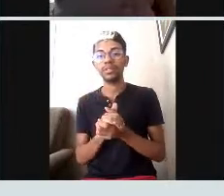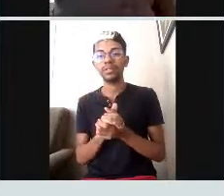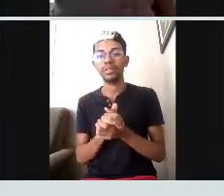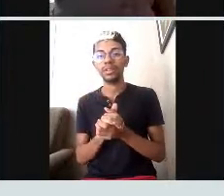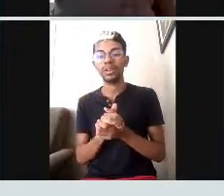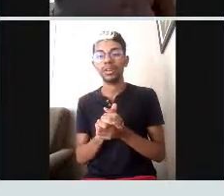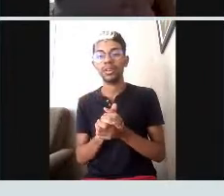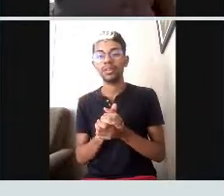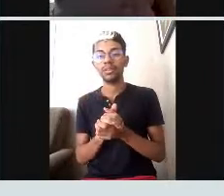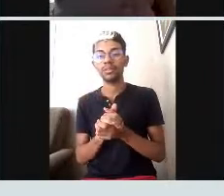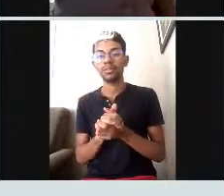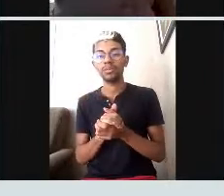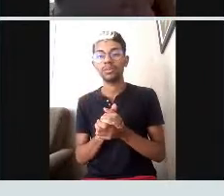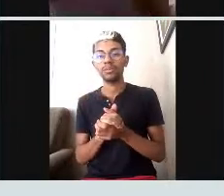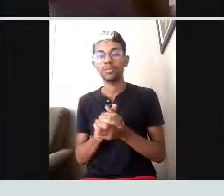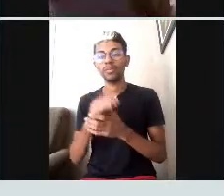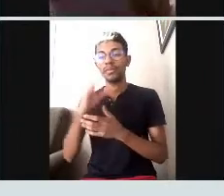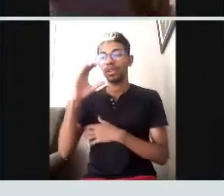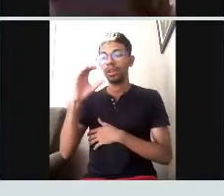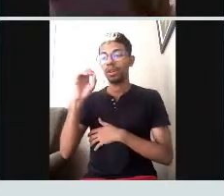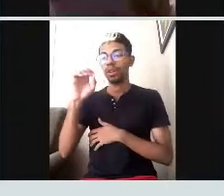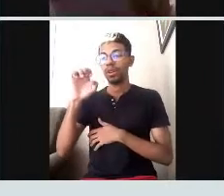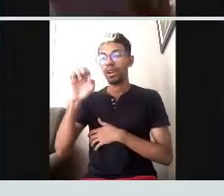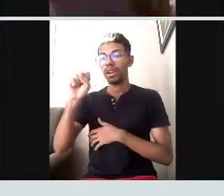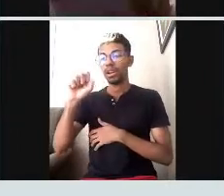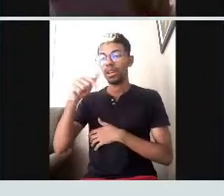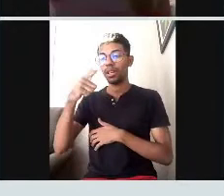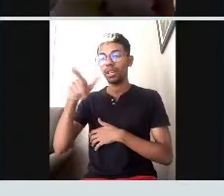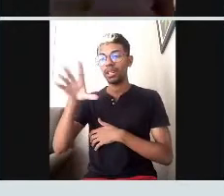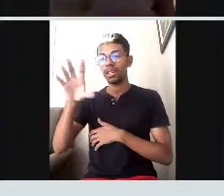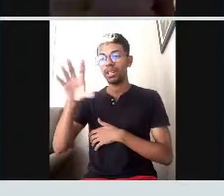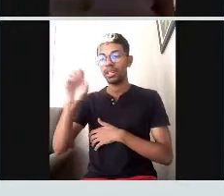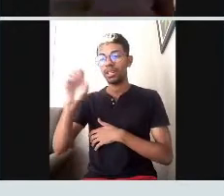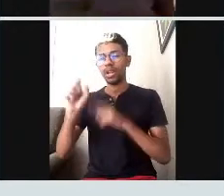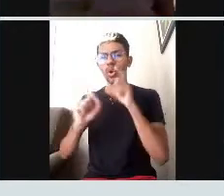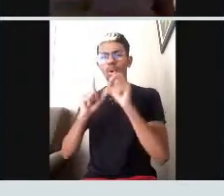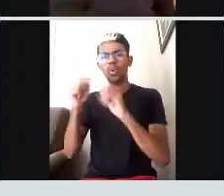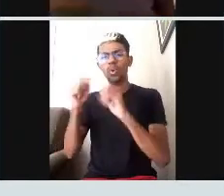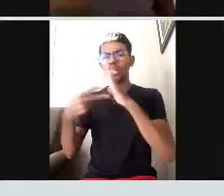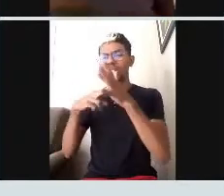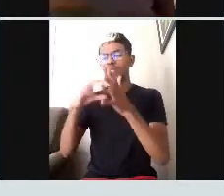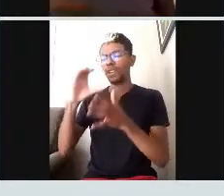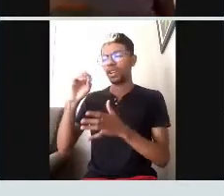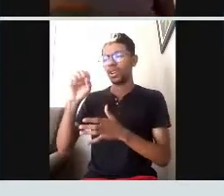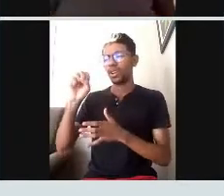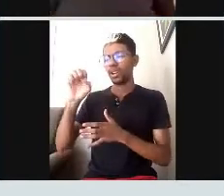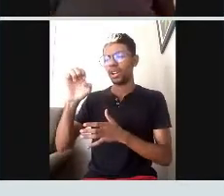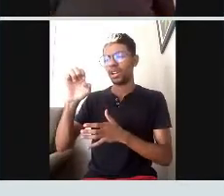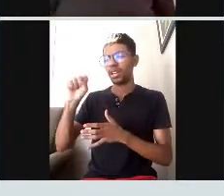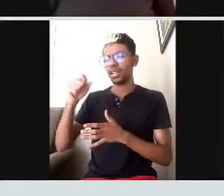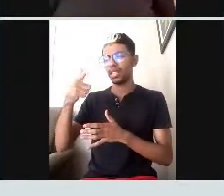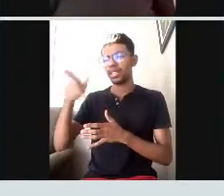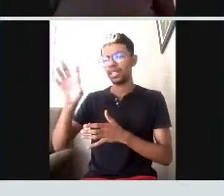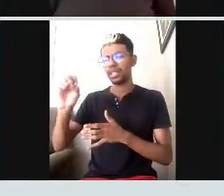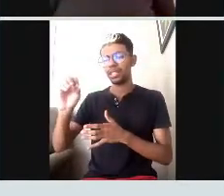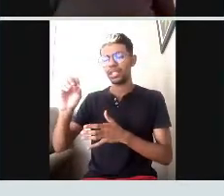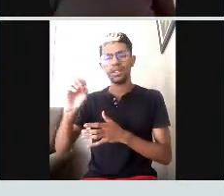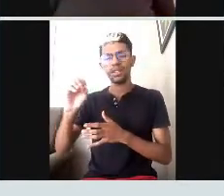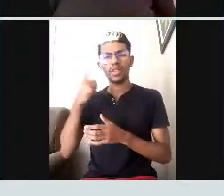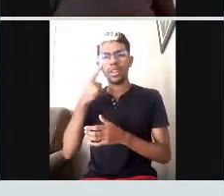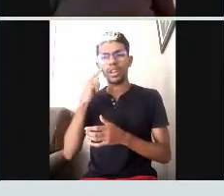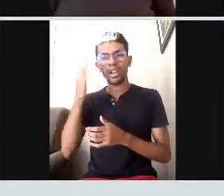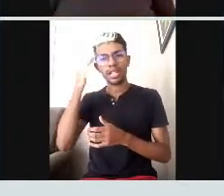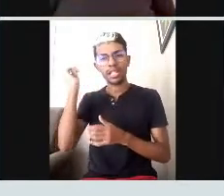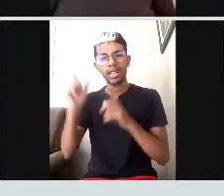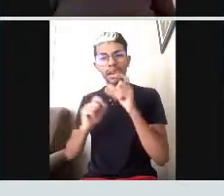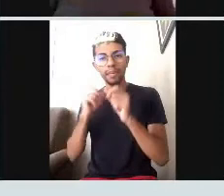Que é coesão. Coesão, o que é coesão? Sabe aqueles operadores conectivos que a